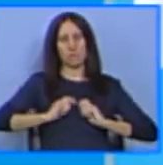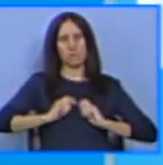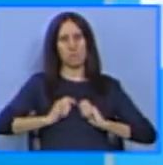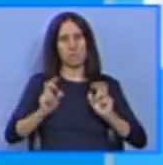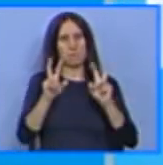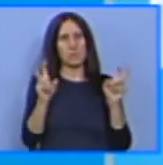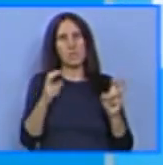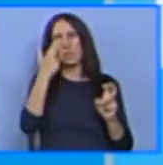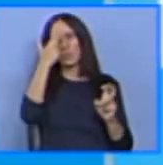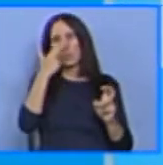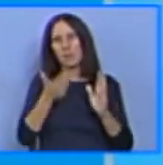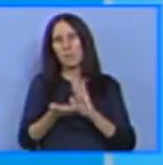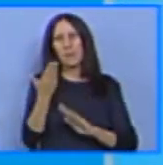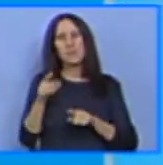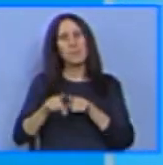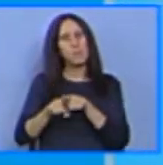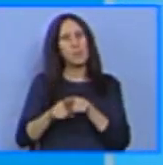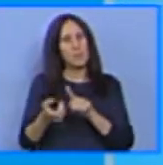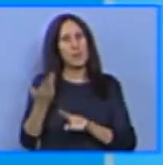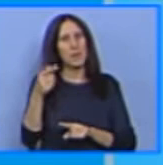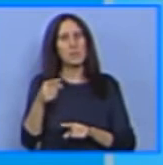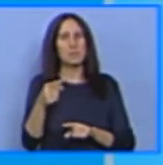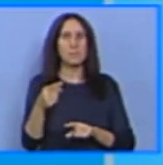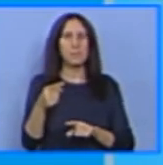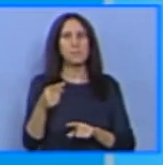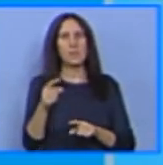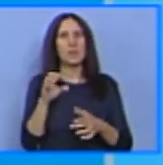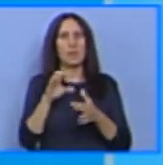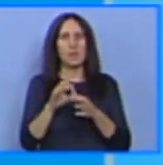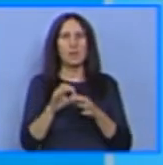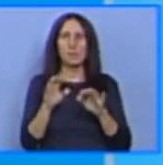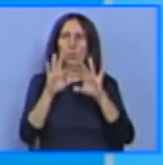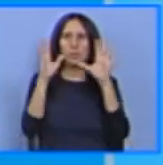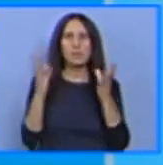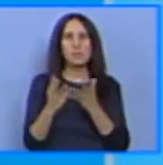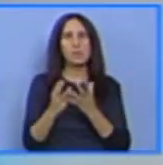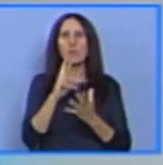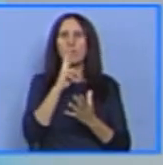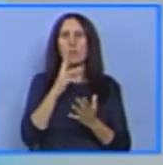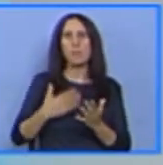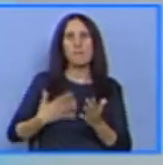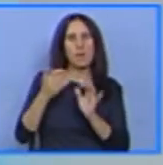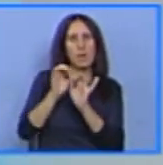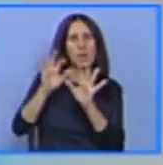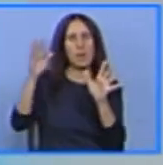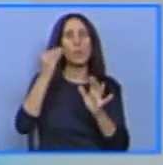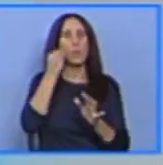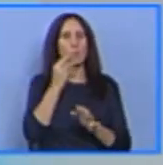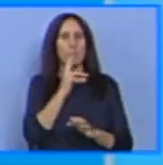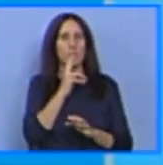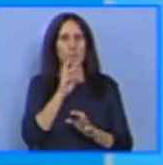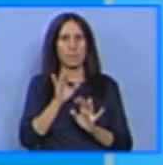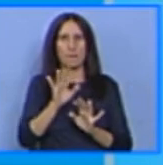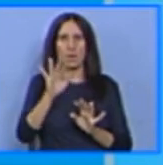um pouco mais histórica e também mais política e também mais a questão da própria globalização de Fátima, como é que Fátima se vai